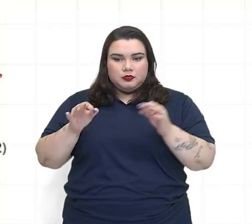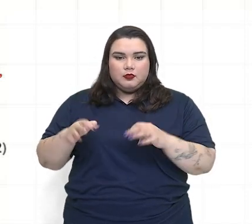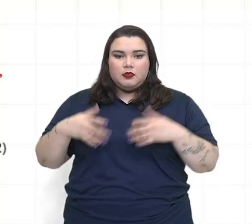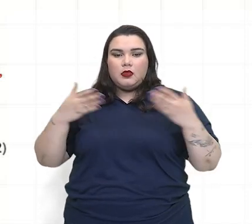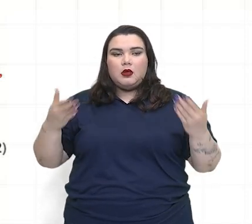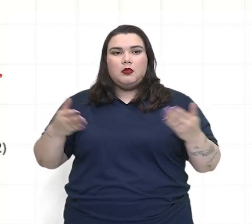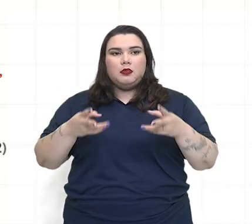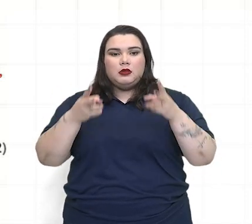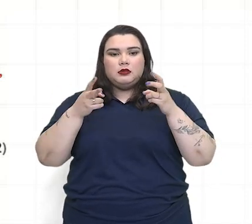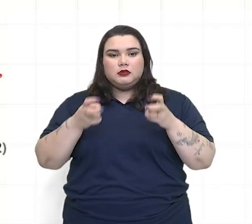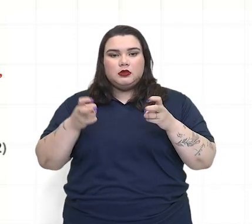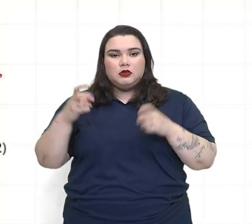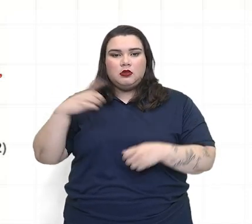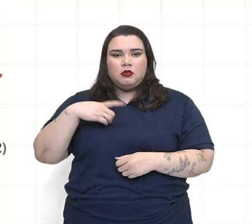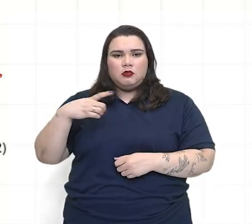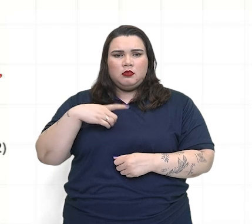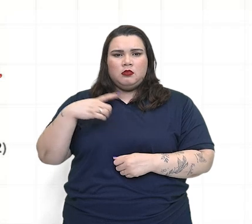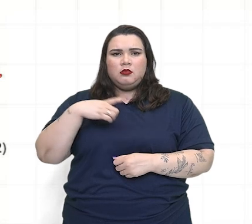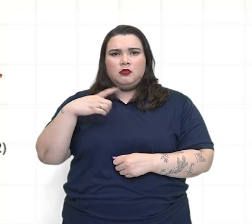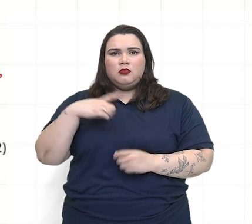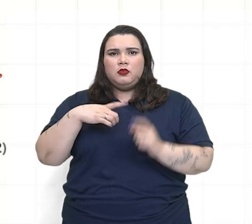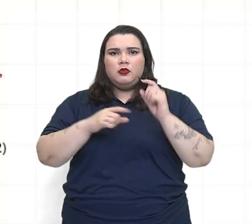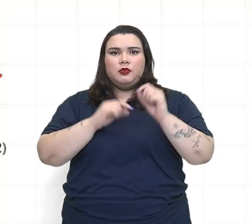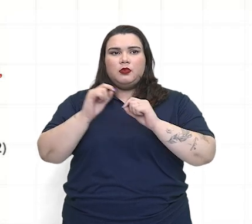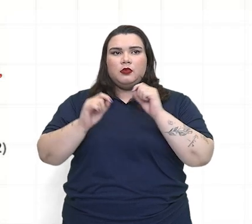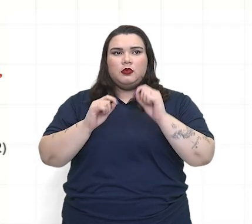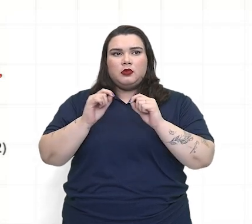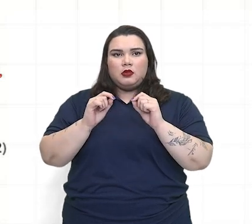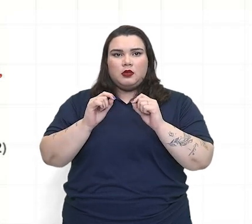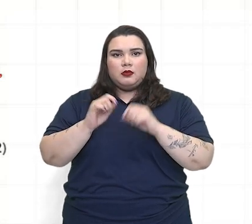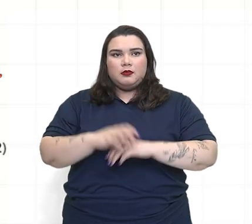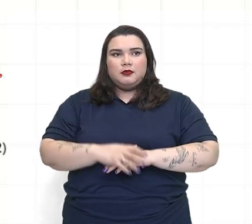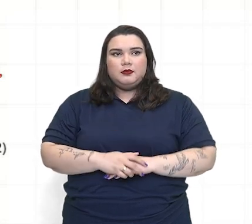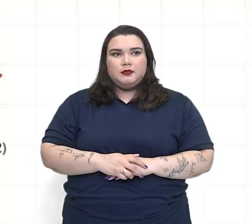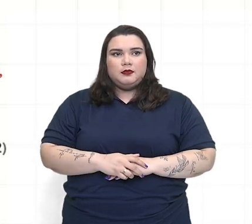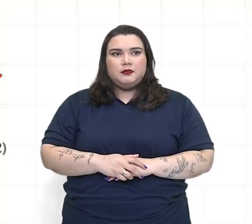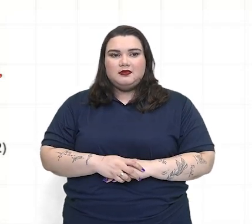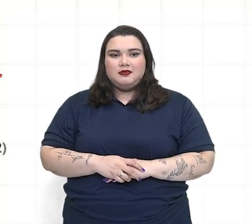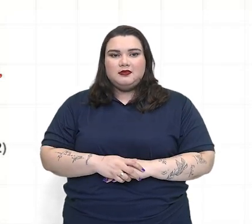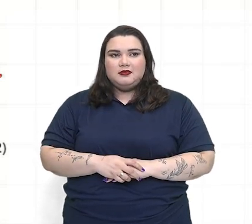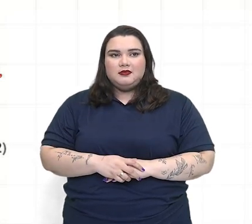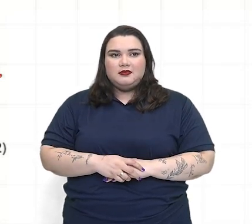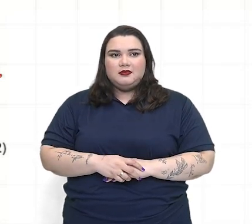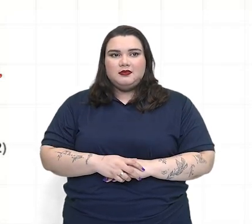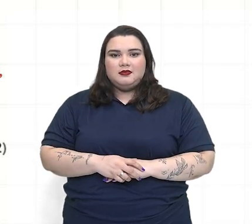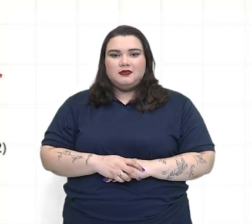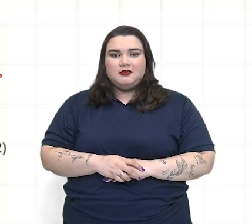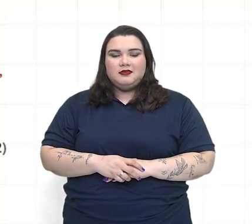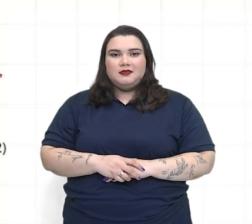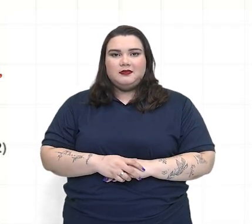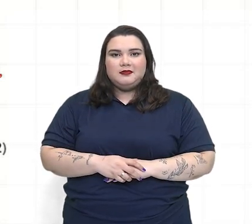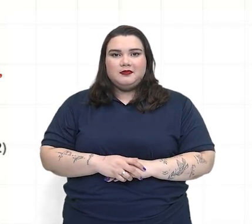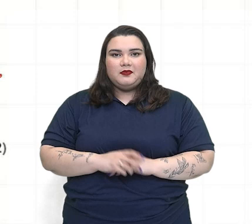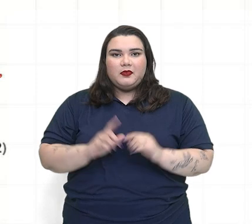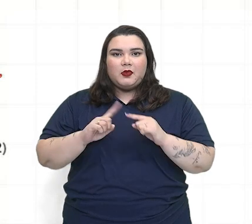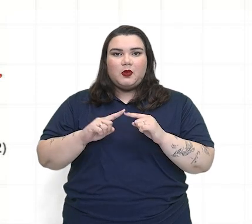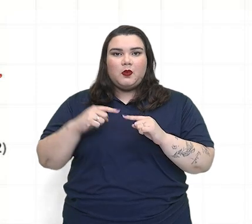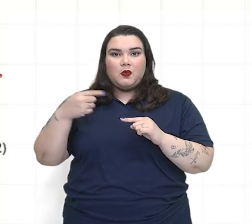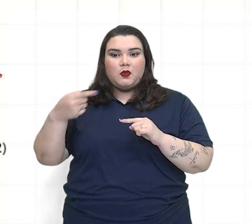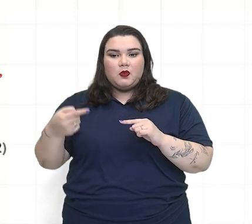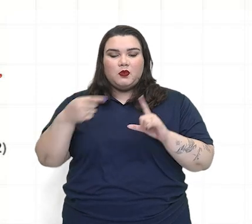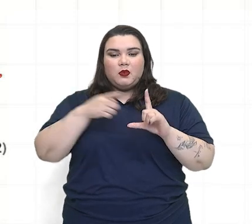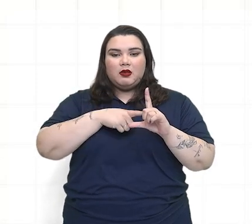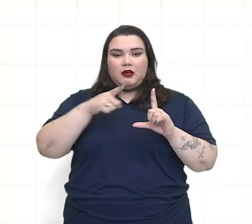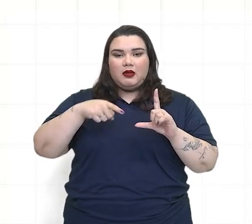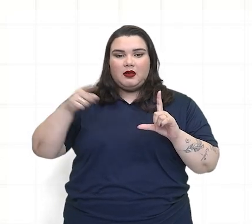está usando uma escala aqui, ó, decrescente. O próximo gráfico que nós vamos